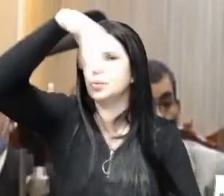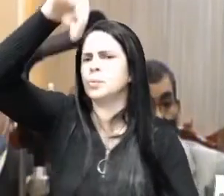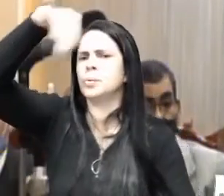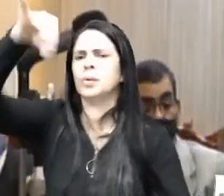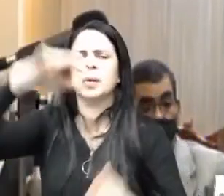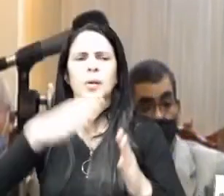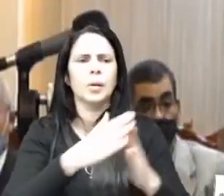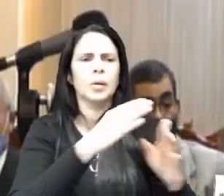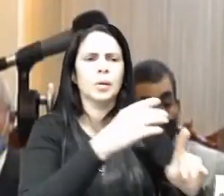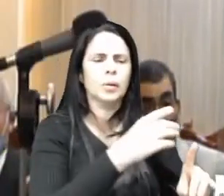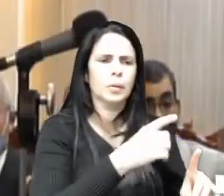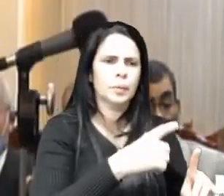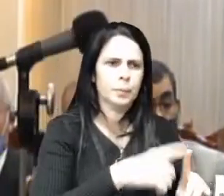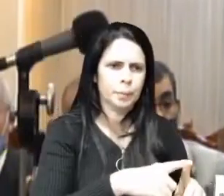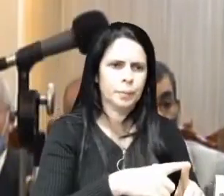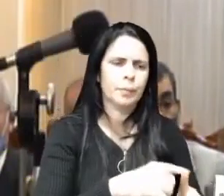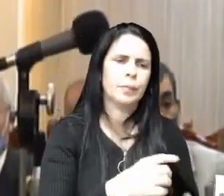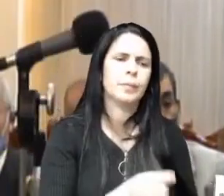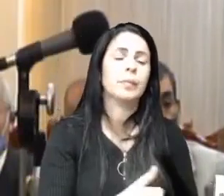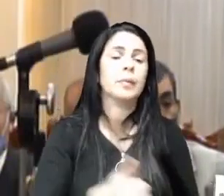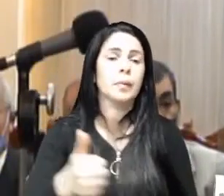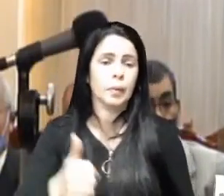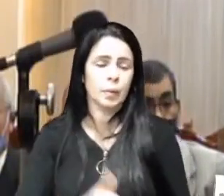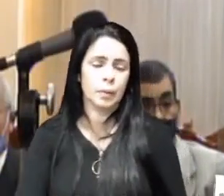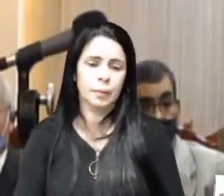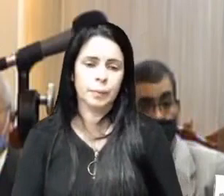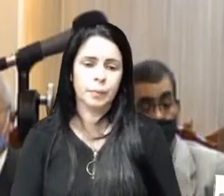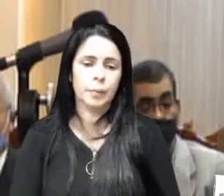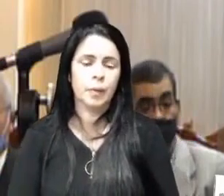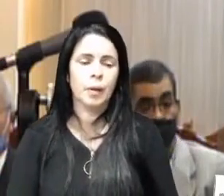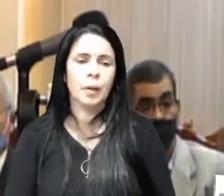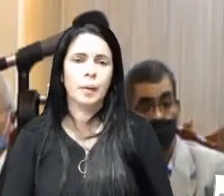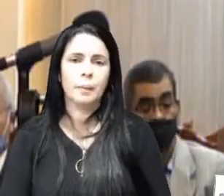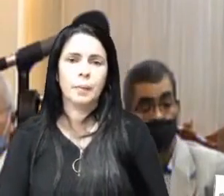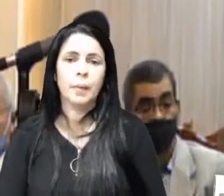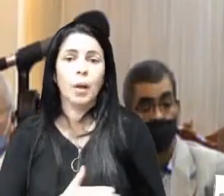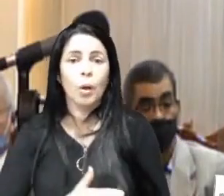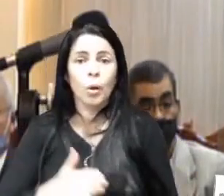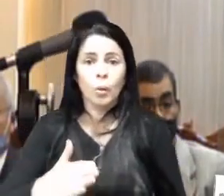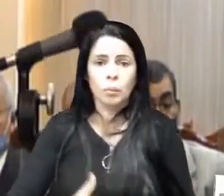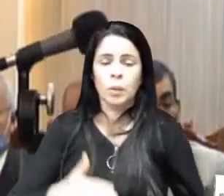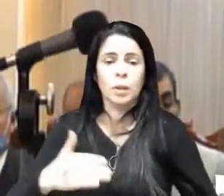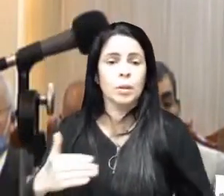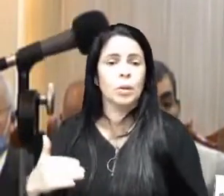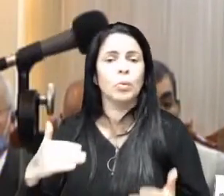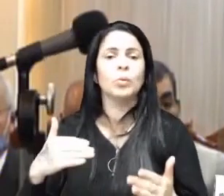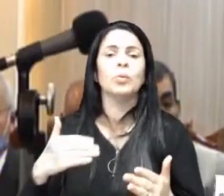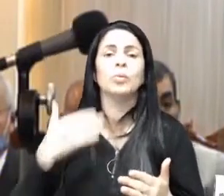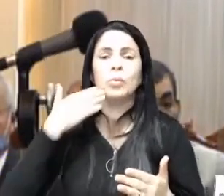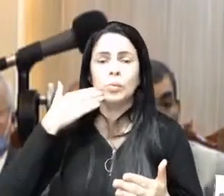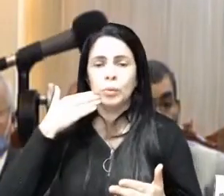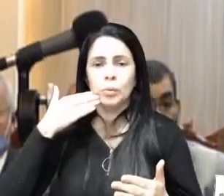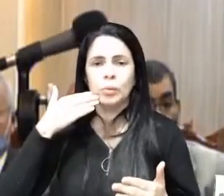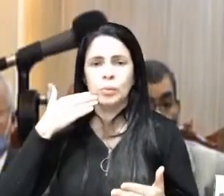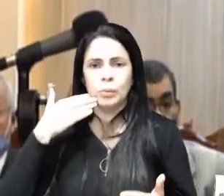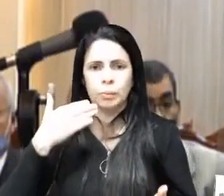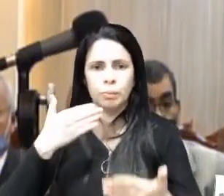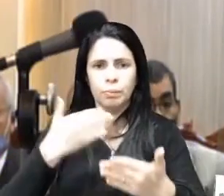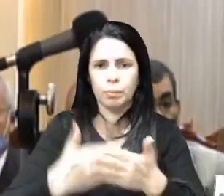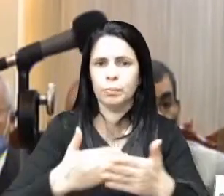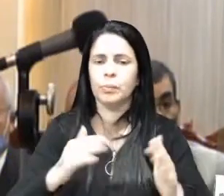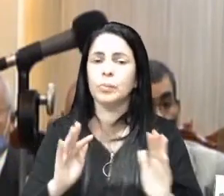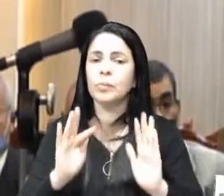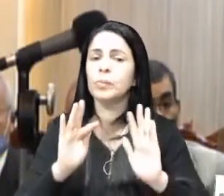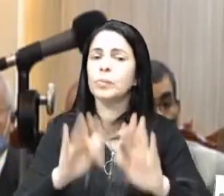se abre um parêntese para a igreja, começam os últimos dias. Agora veja como Deus é tão longânimo, como Deus é tão